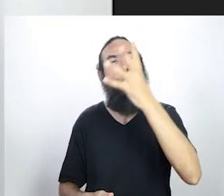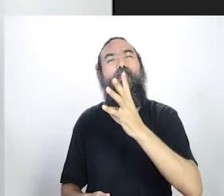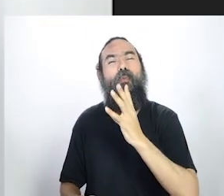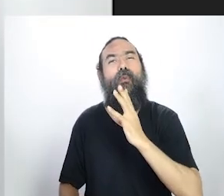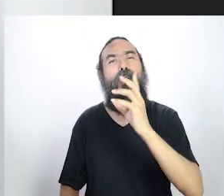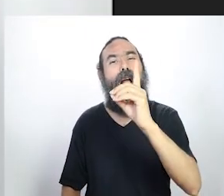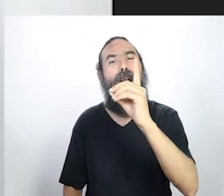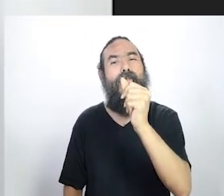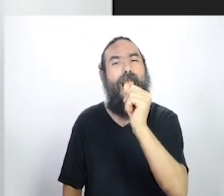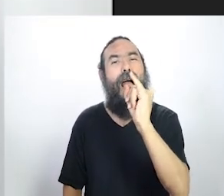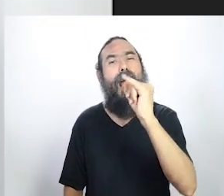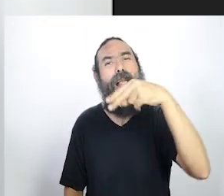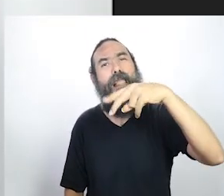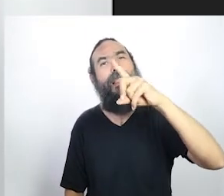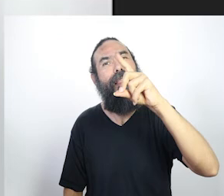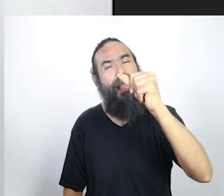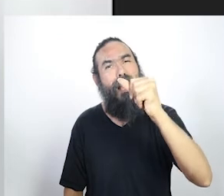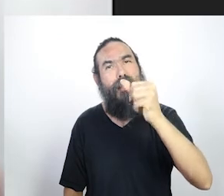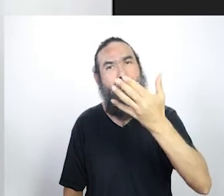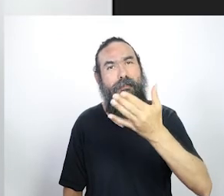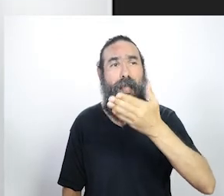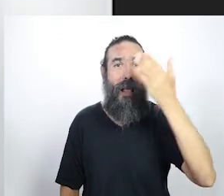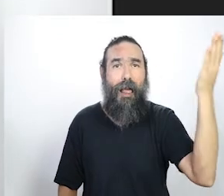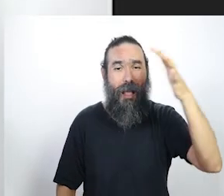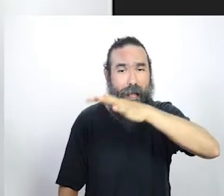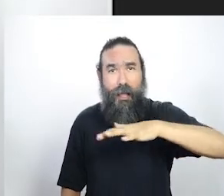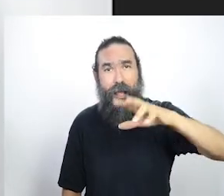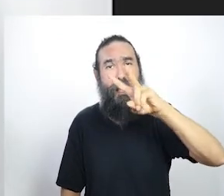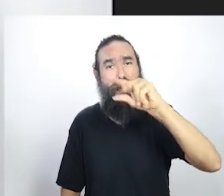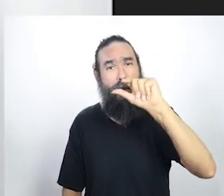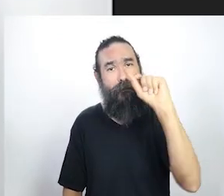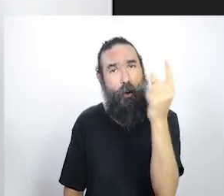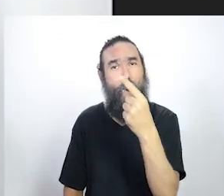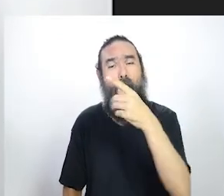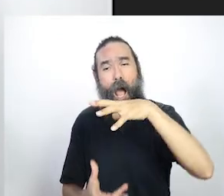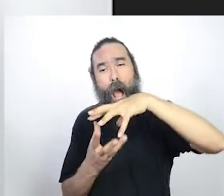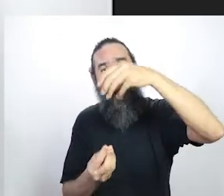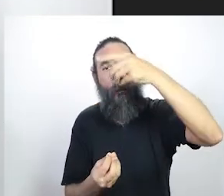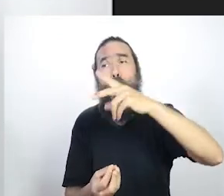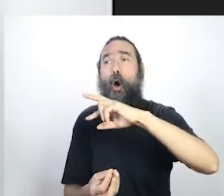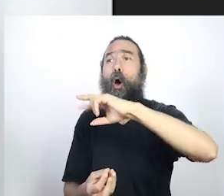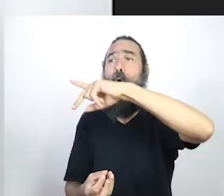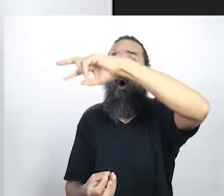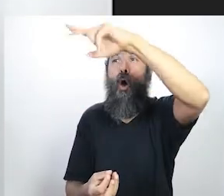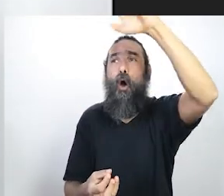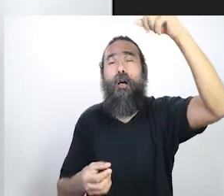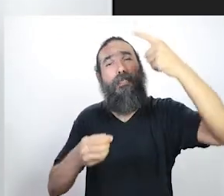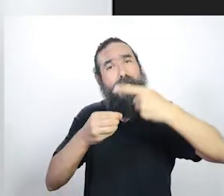ali, pessoal de Teresinas e Monte Alegre, Cavalcante também.